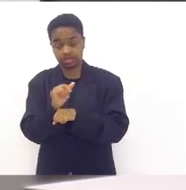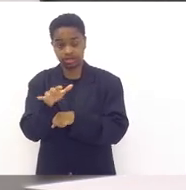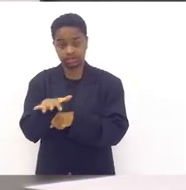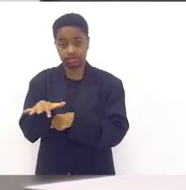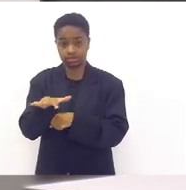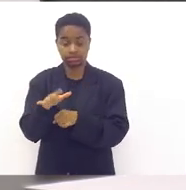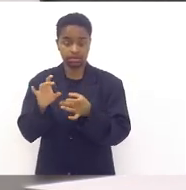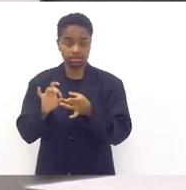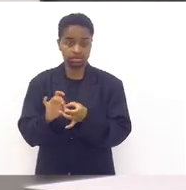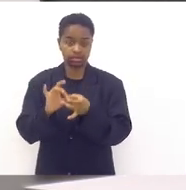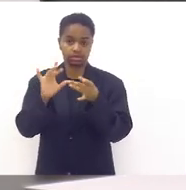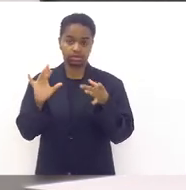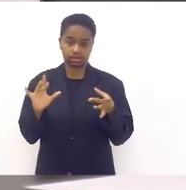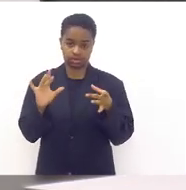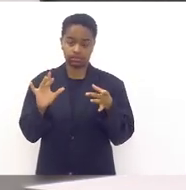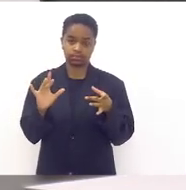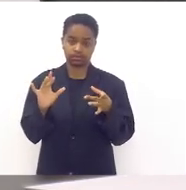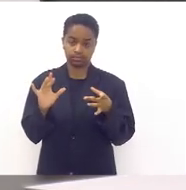nos permitir